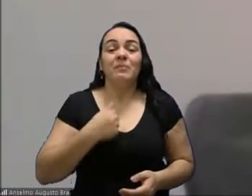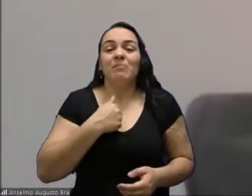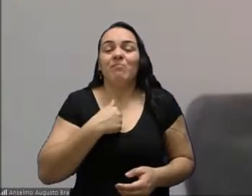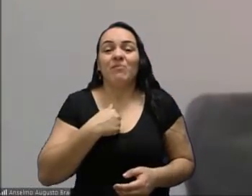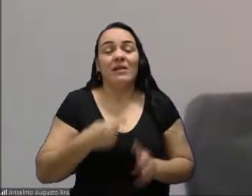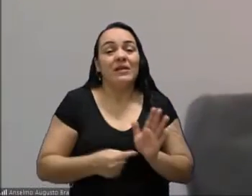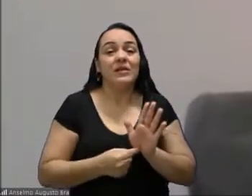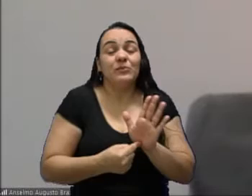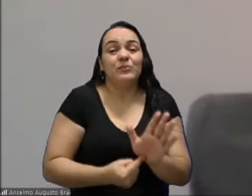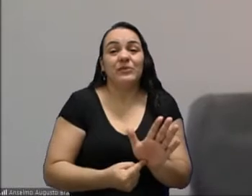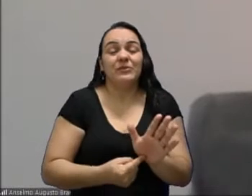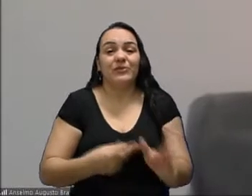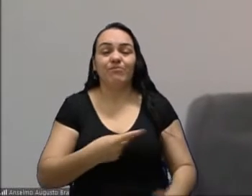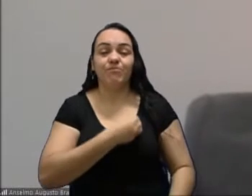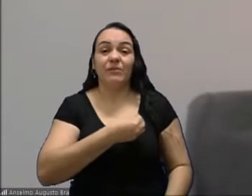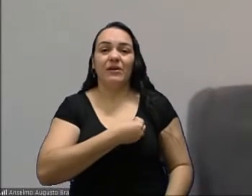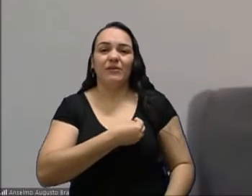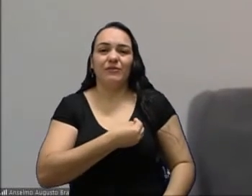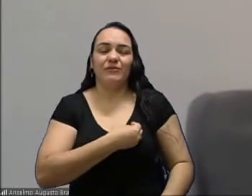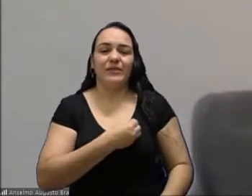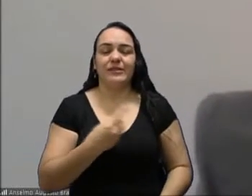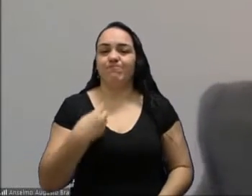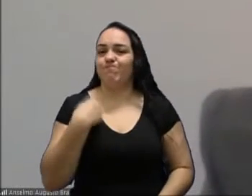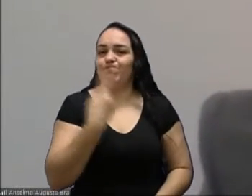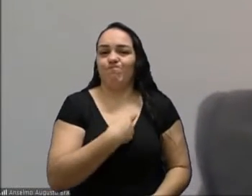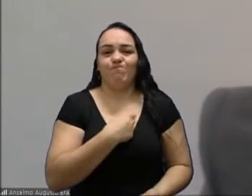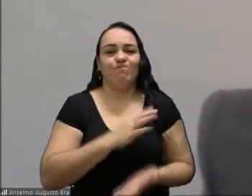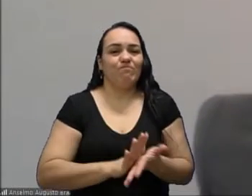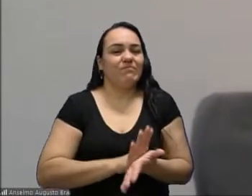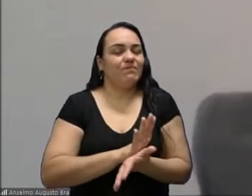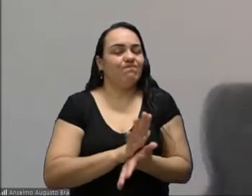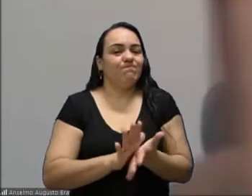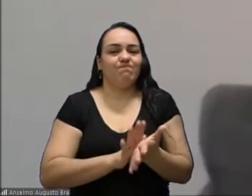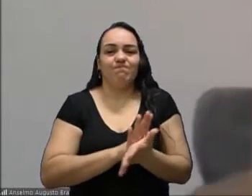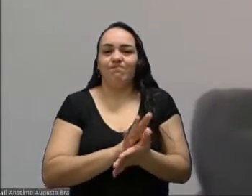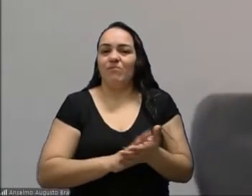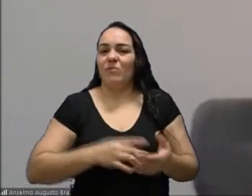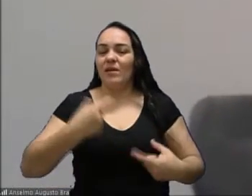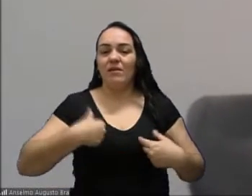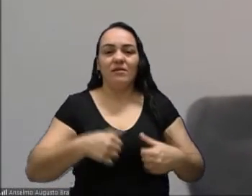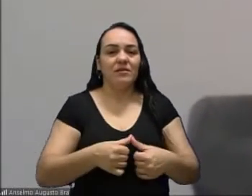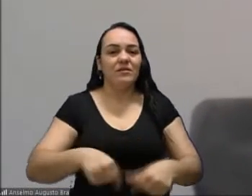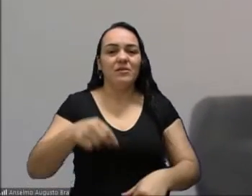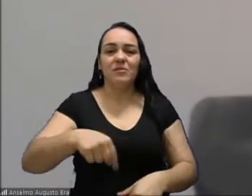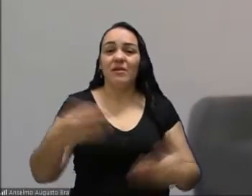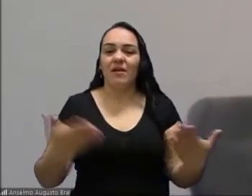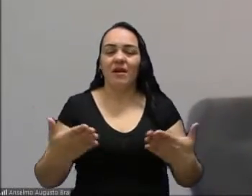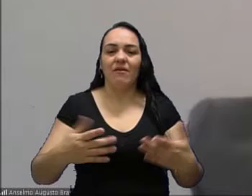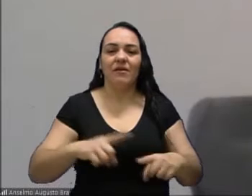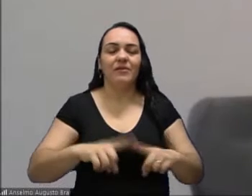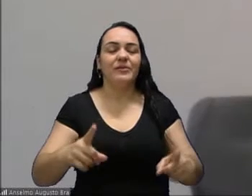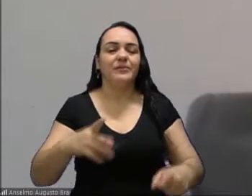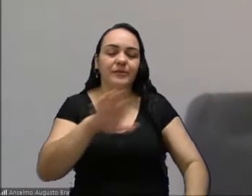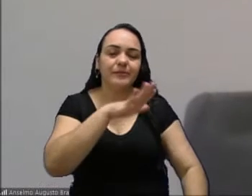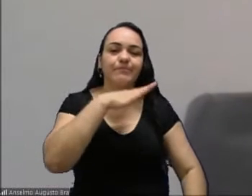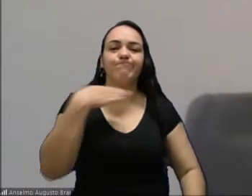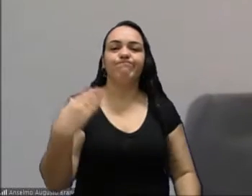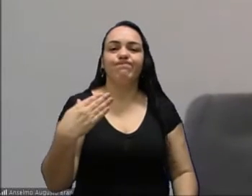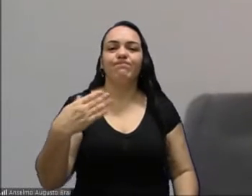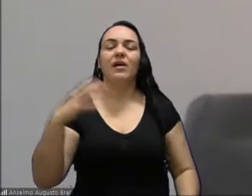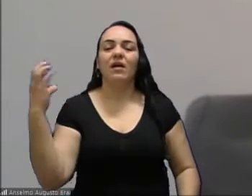demonstra como que é a vida da gente, né, que nós não somos nada. Nós estamos aqui agora e, de repente, daqui a pouco nós não estamos mais, né. Então,